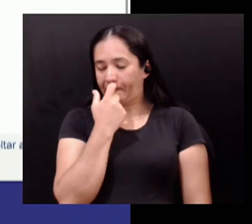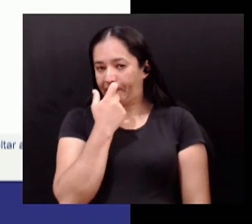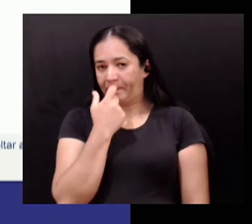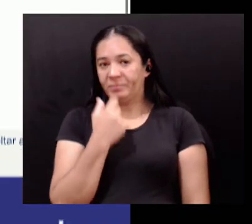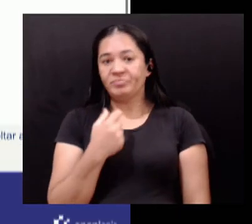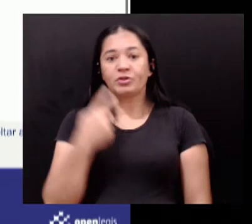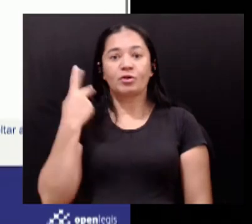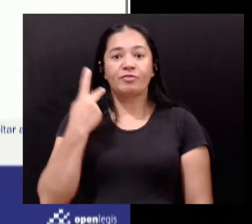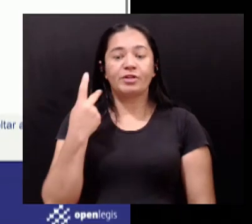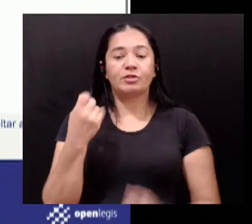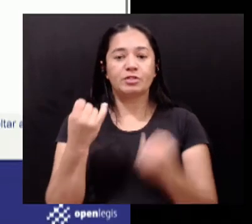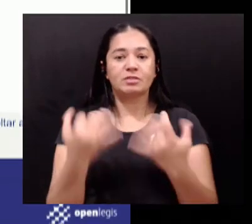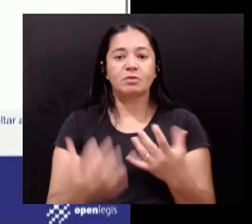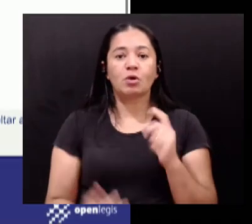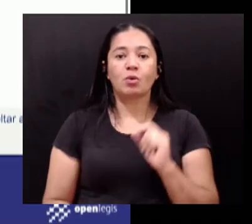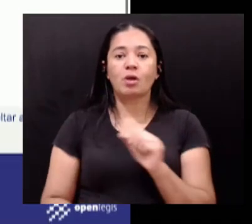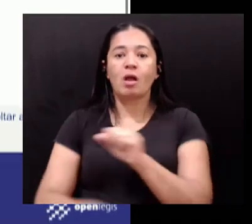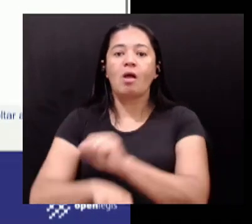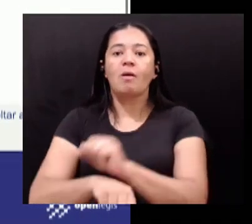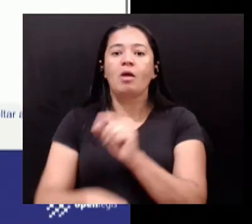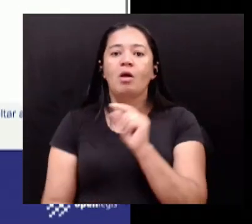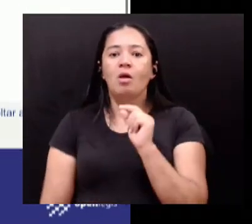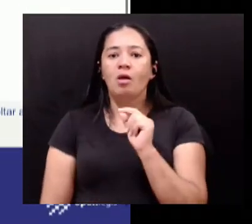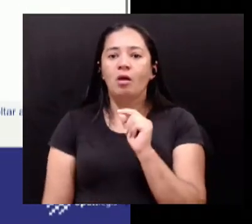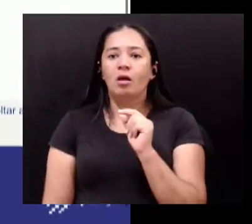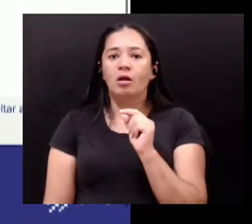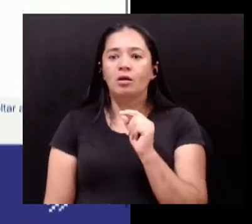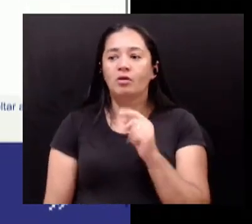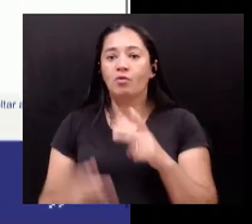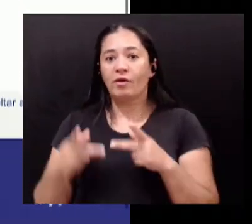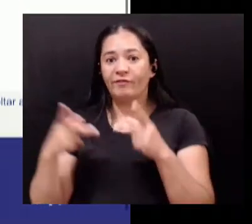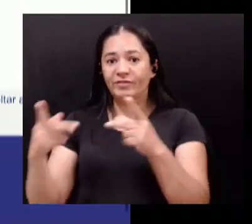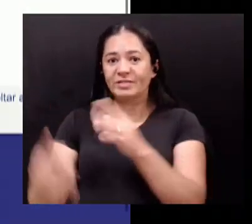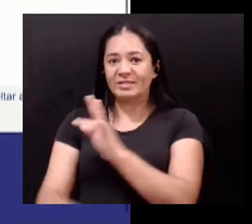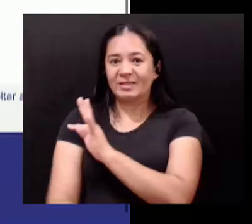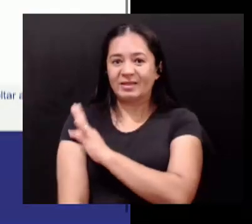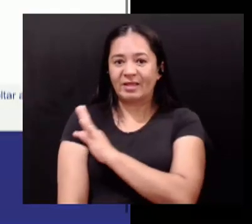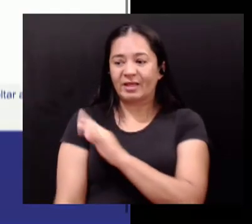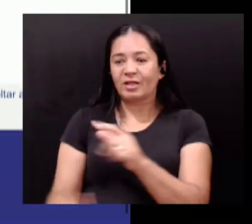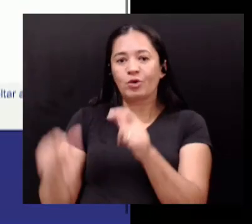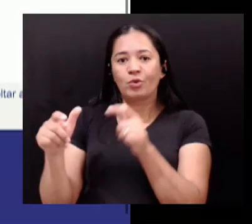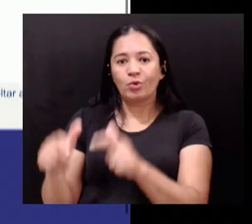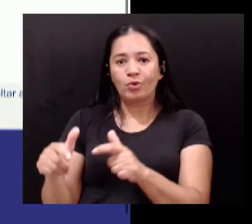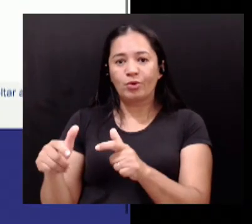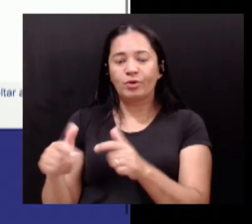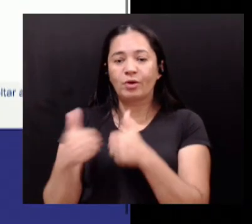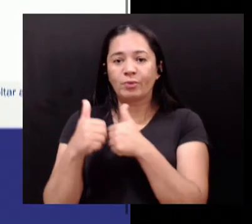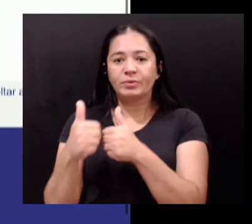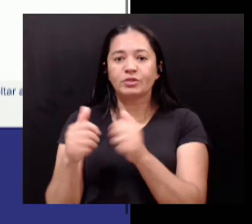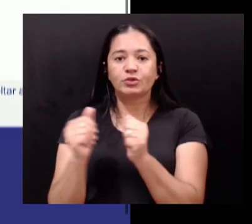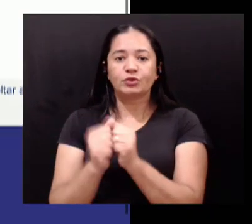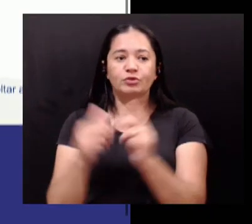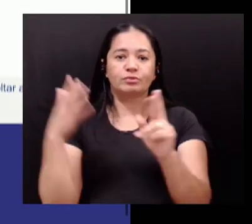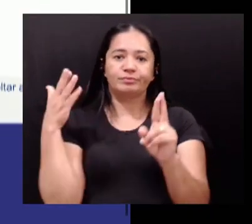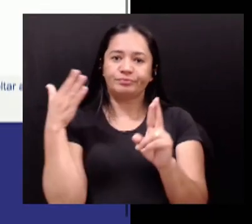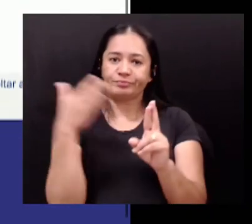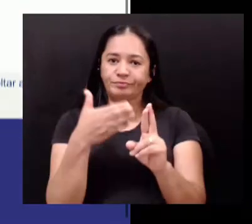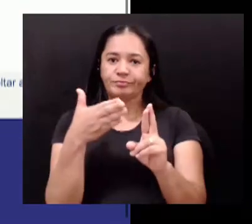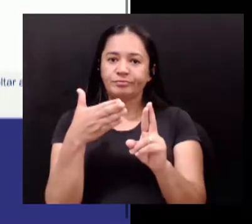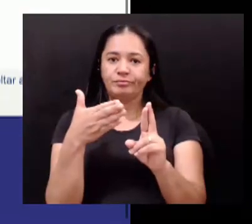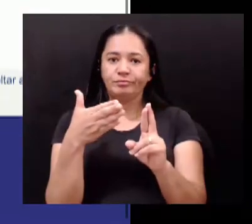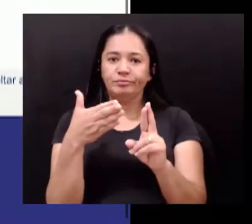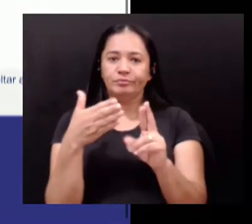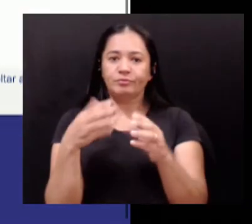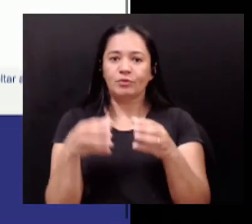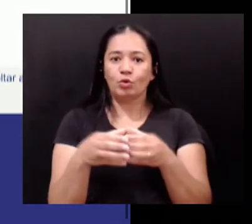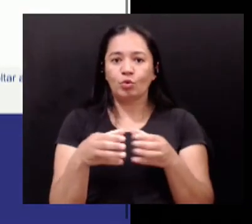da paralisação foi feita após uma visita técnica ao local, acompanhada por representantes do Conselho Municipal de